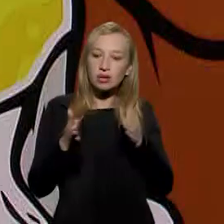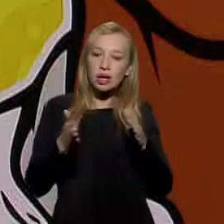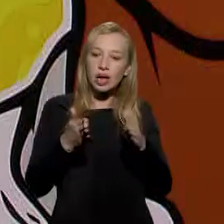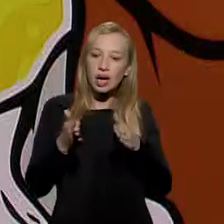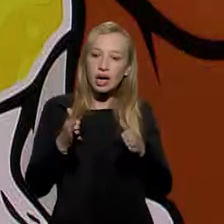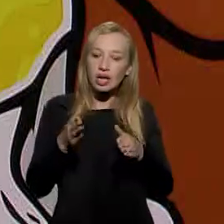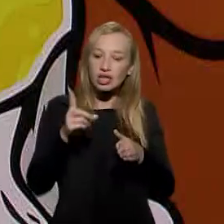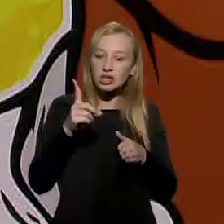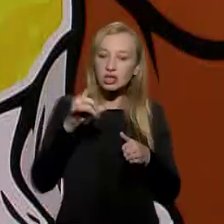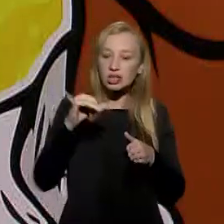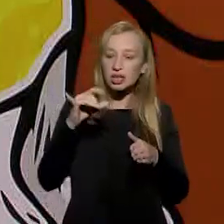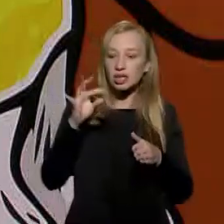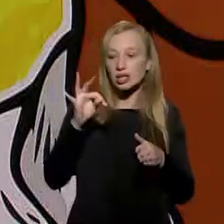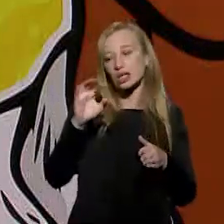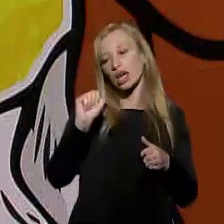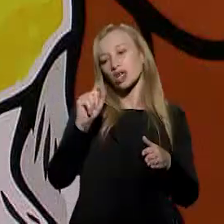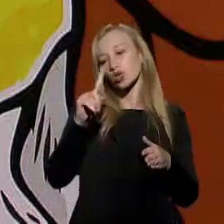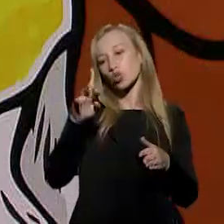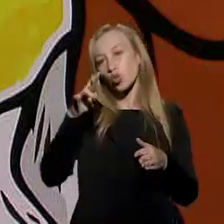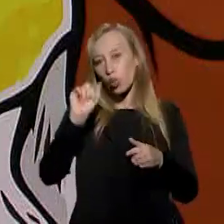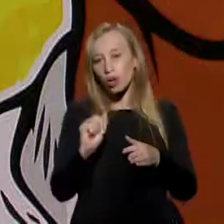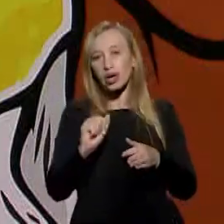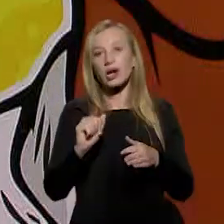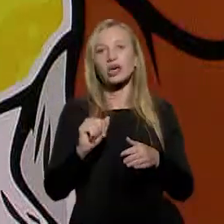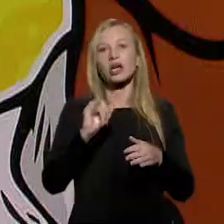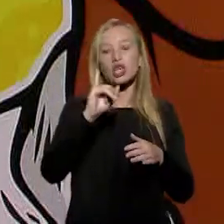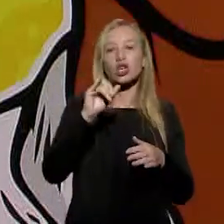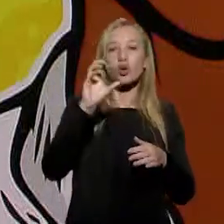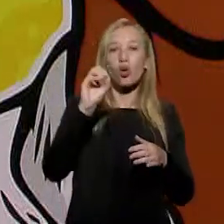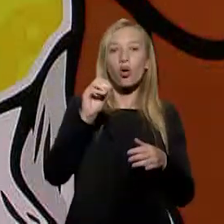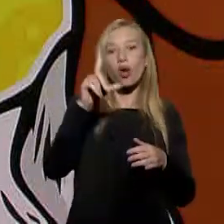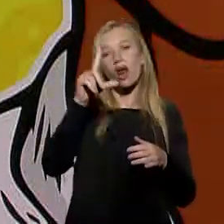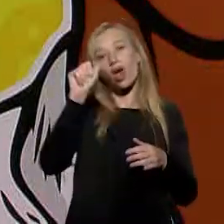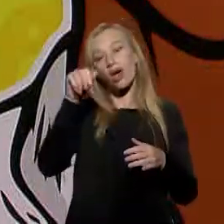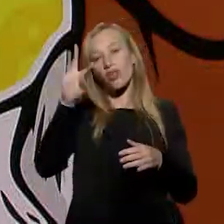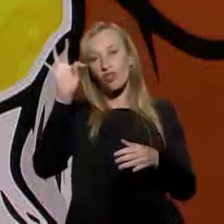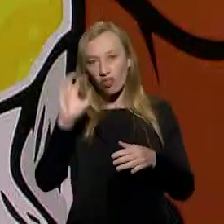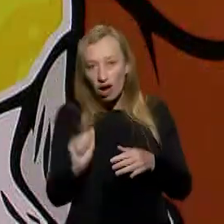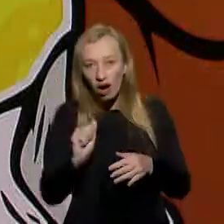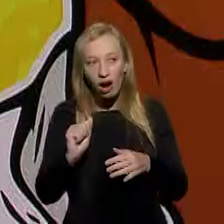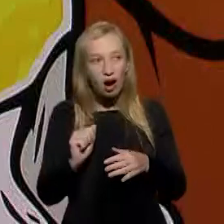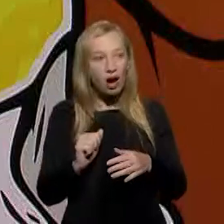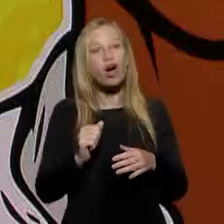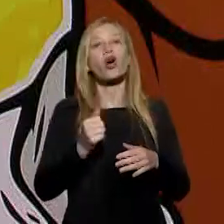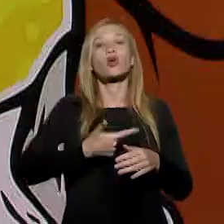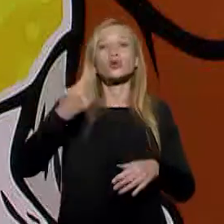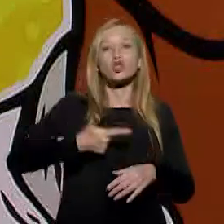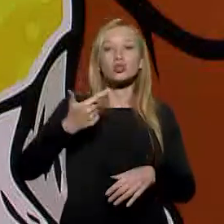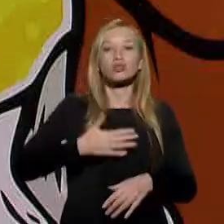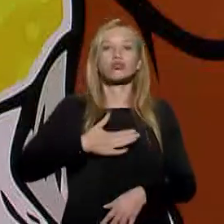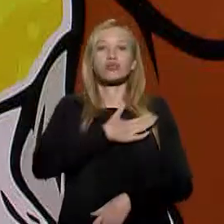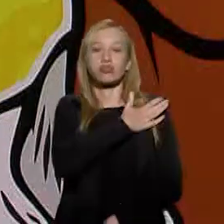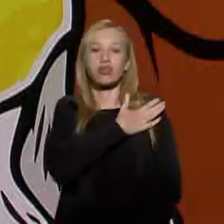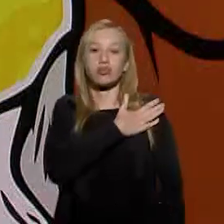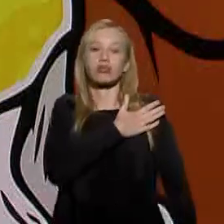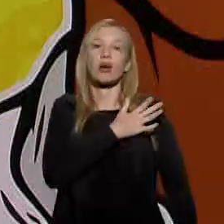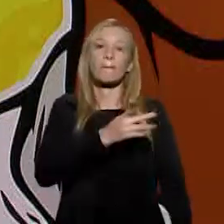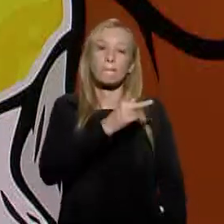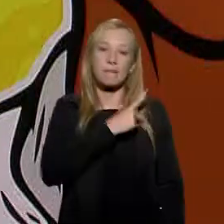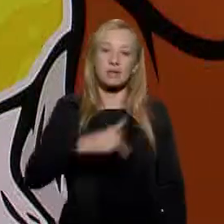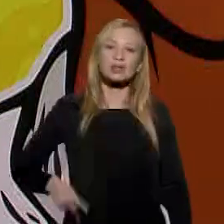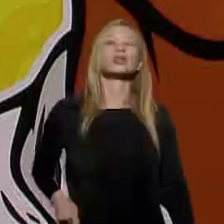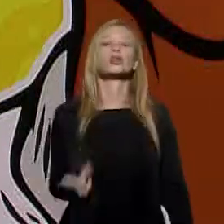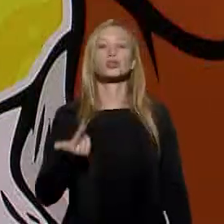militar haia holanda mulher gosta do do arthur da costa e silva foi o segundo segundo o general presidente do brasil